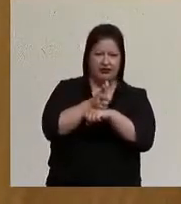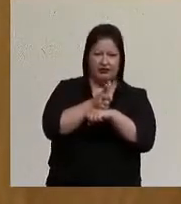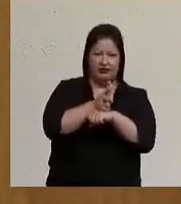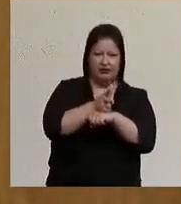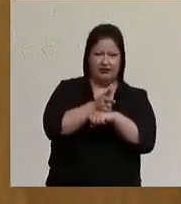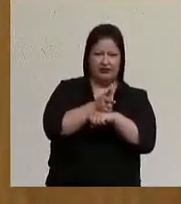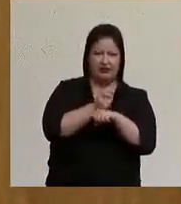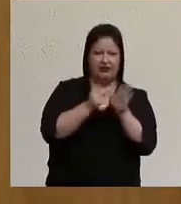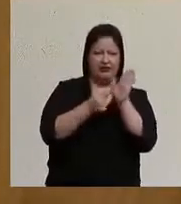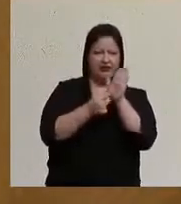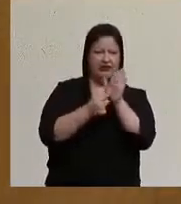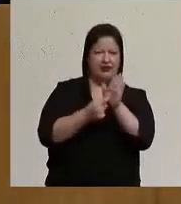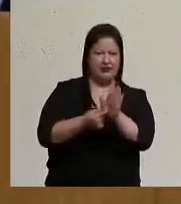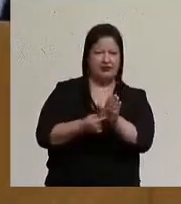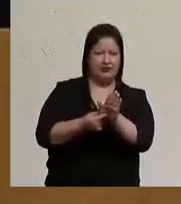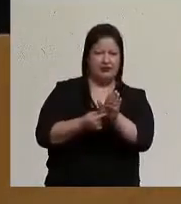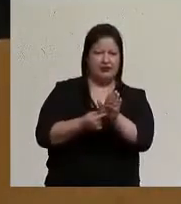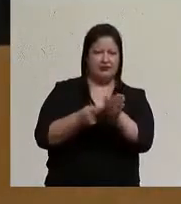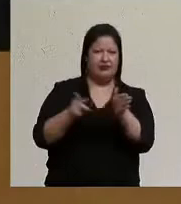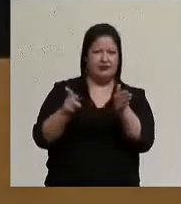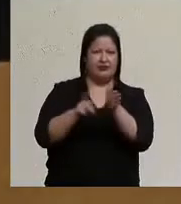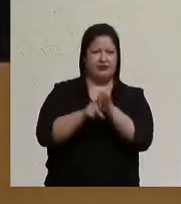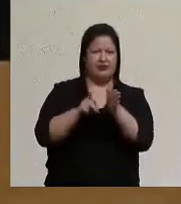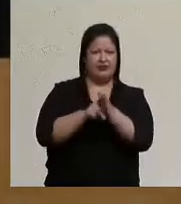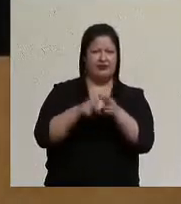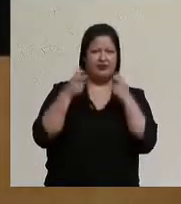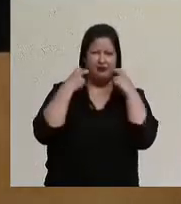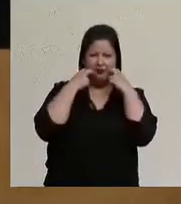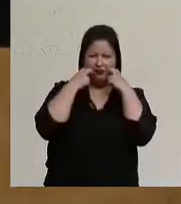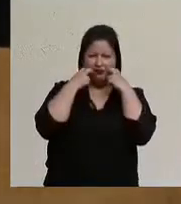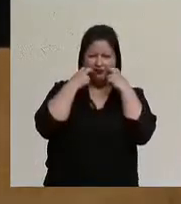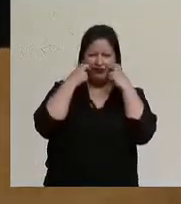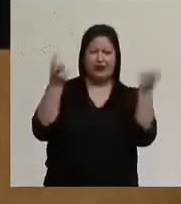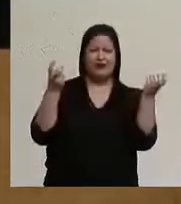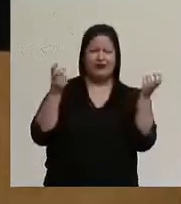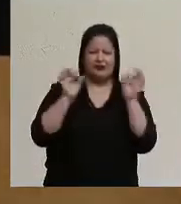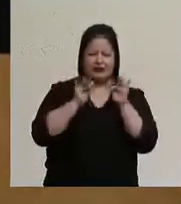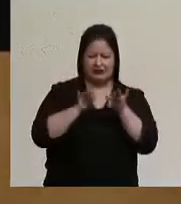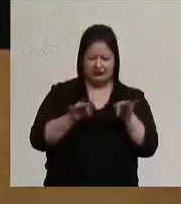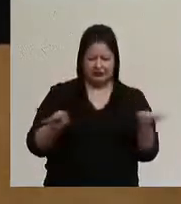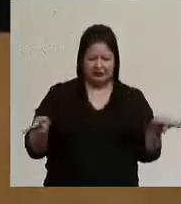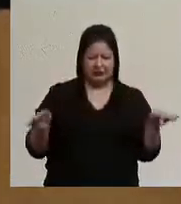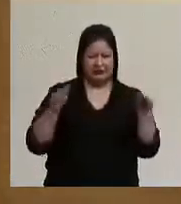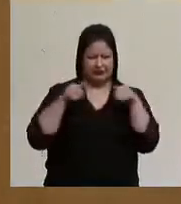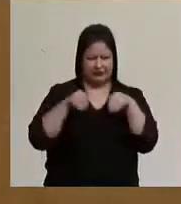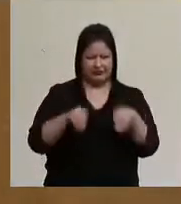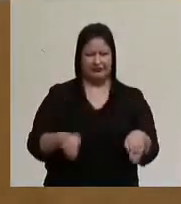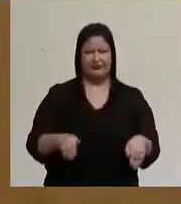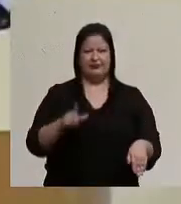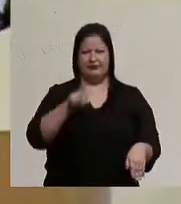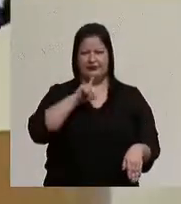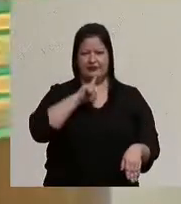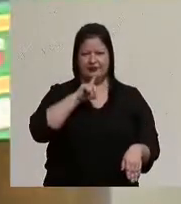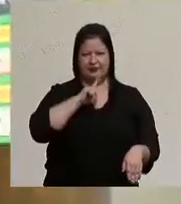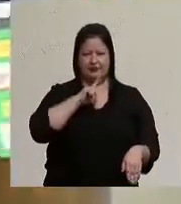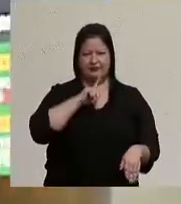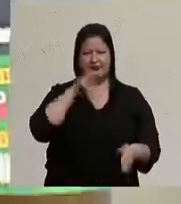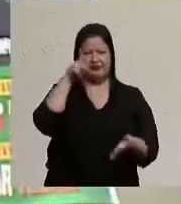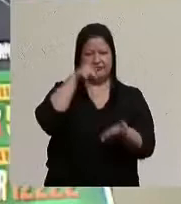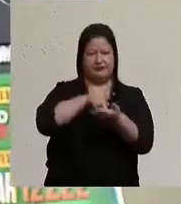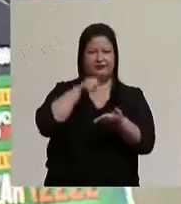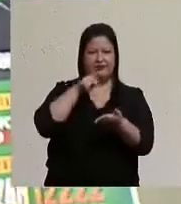e faltou isso Vereador isso É vergonhoso Vereador tem que ter humildade né falar a verdade